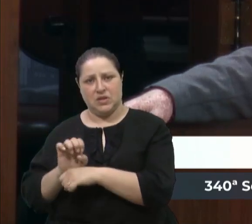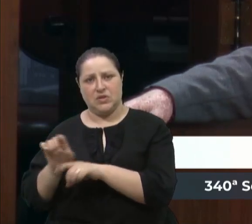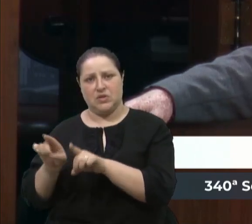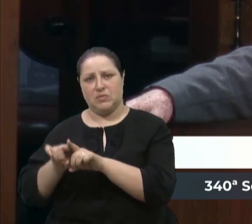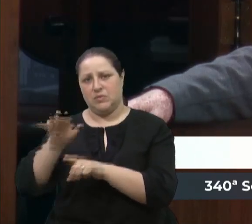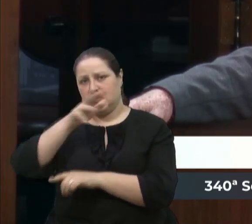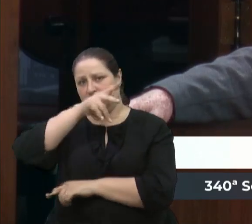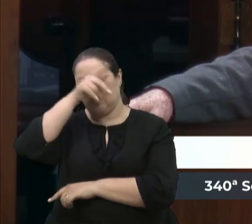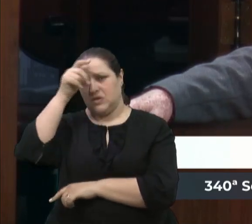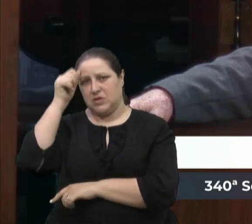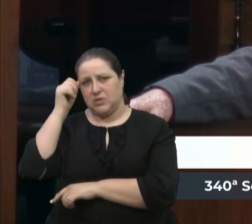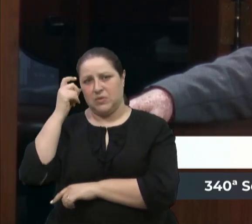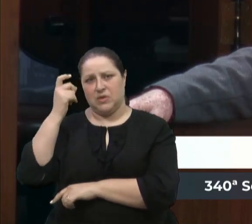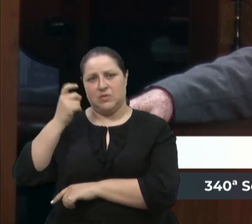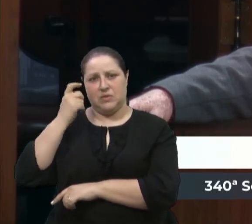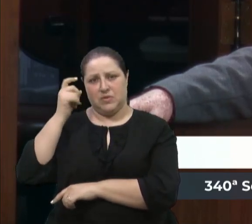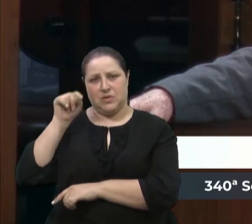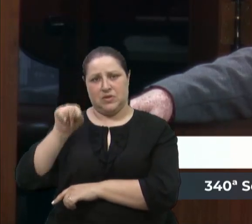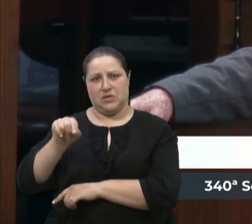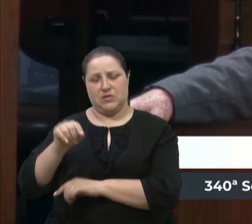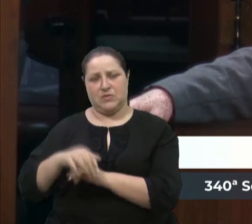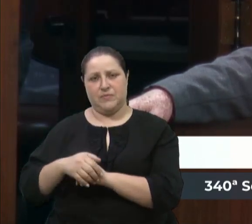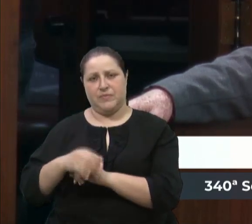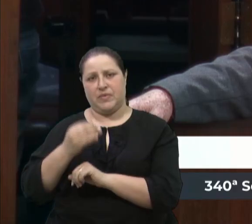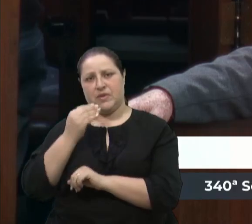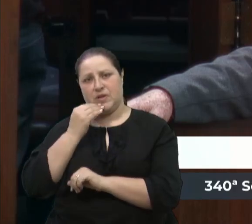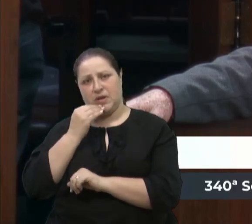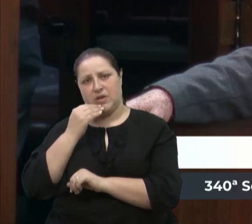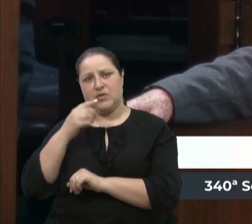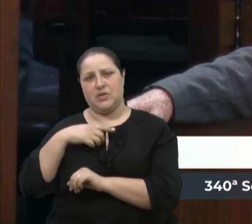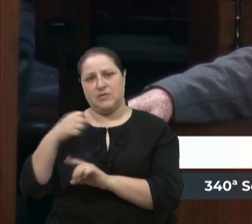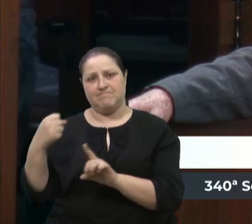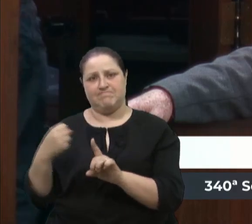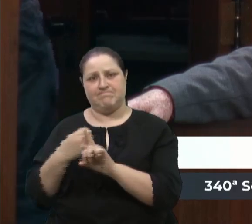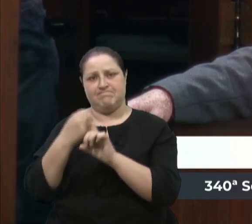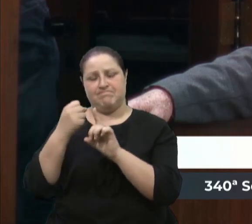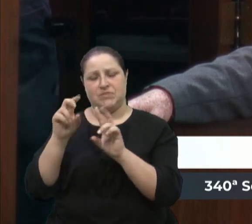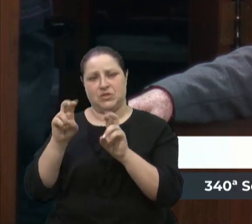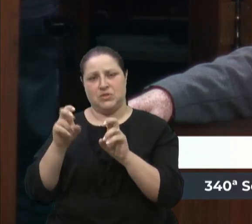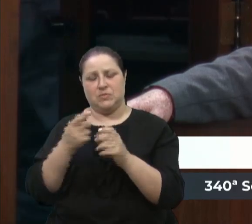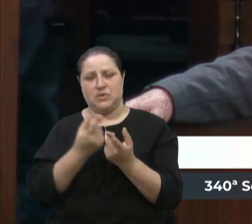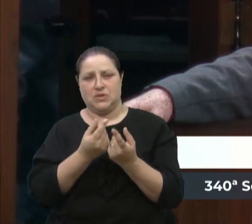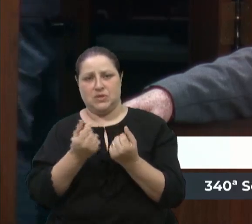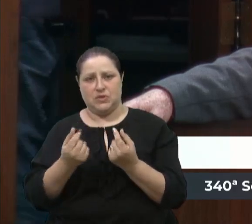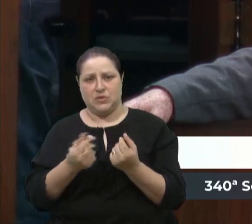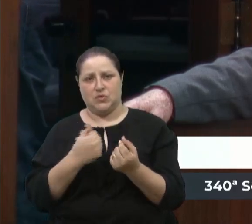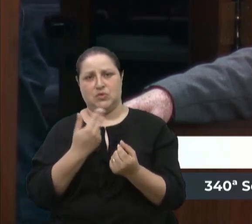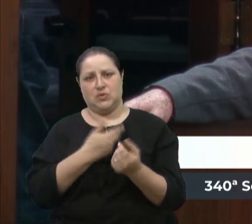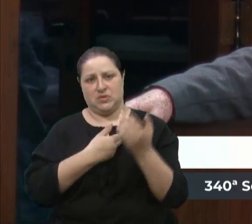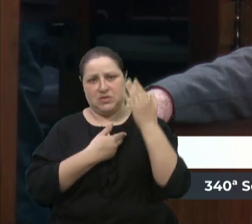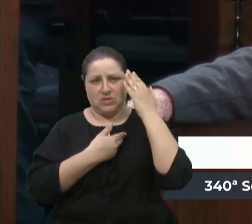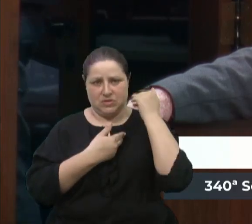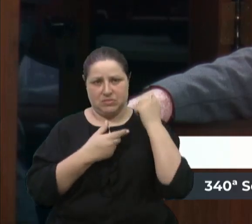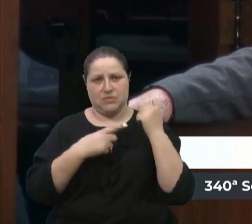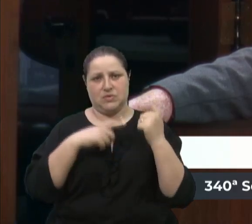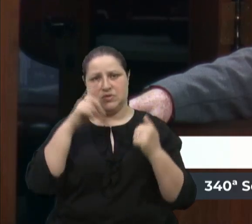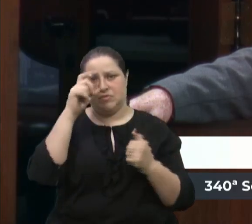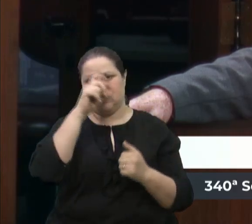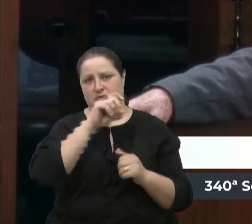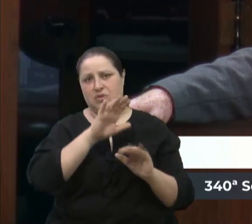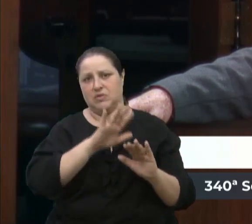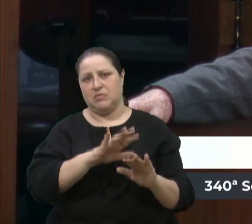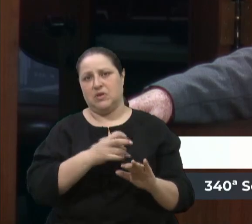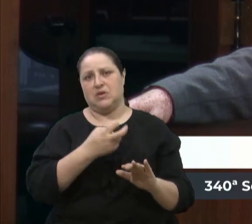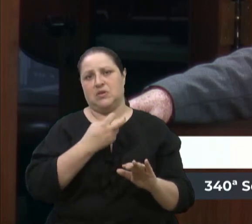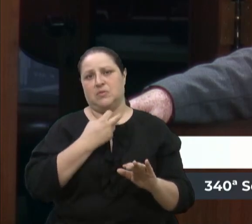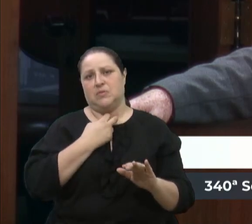municipais, se preocupem com isso. É evidente que impacta em recursos, todos nós sabemos da dificuldade, mas nós não